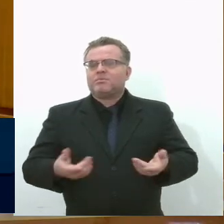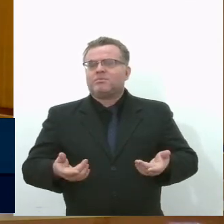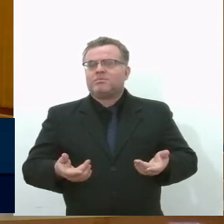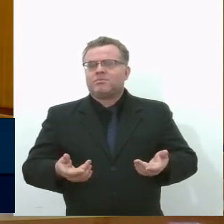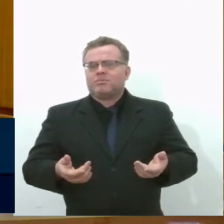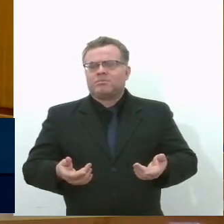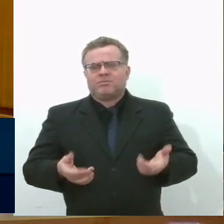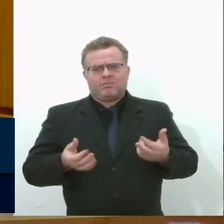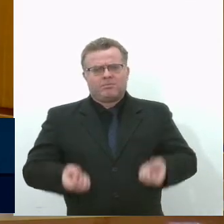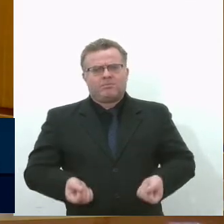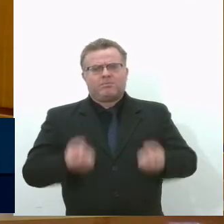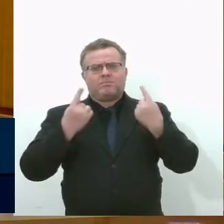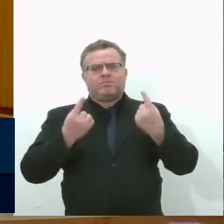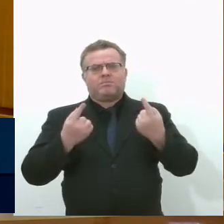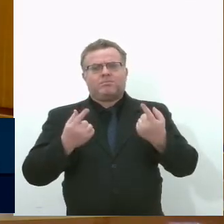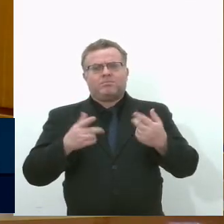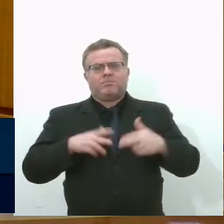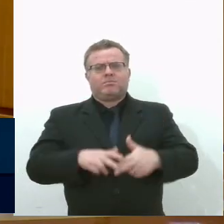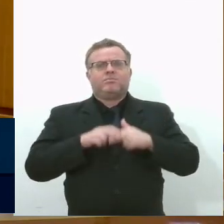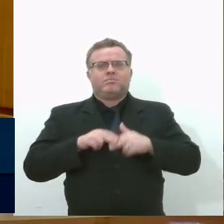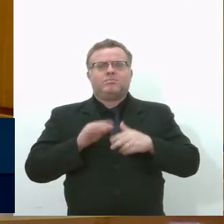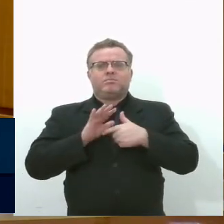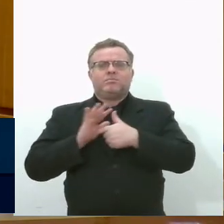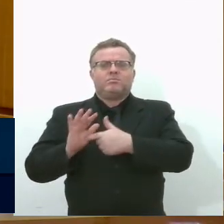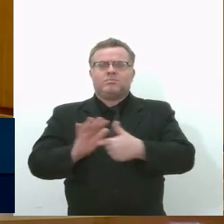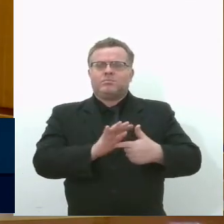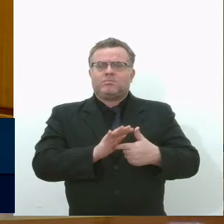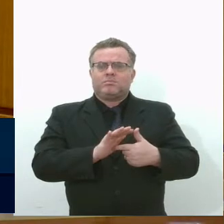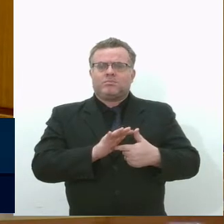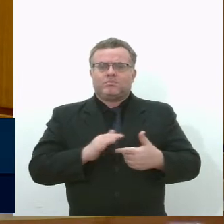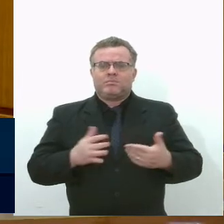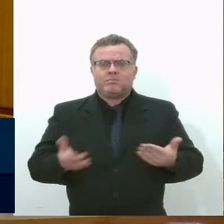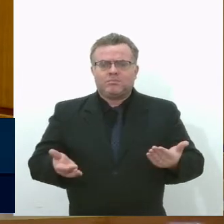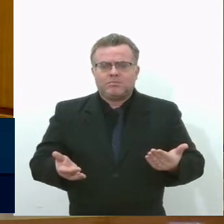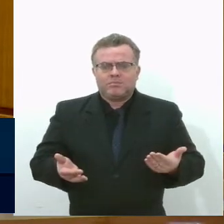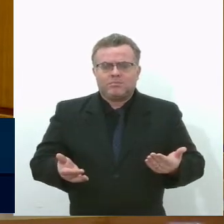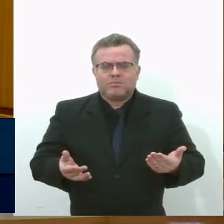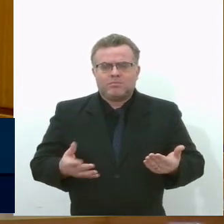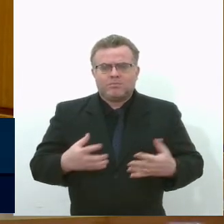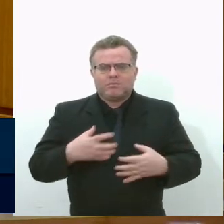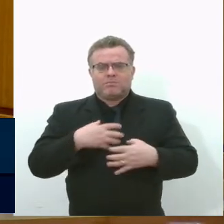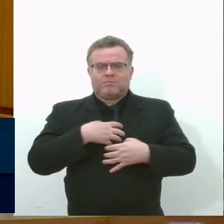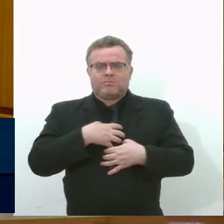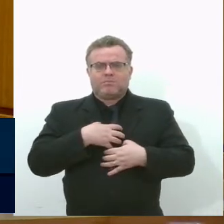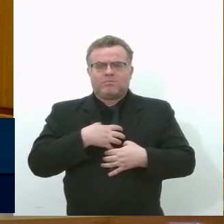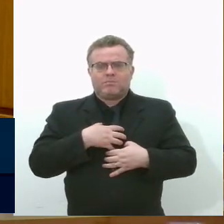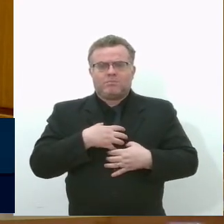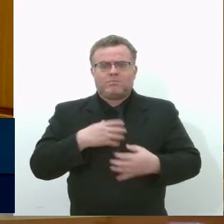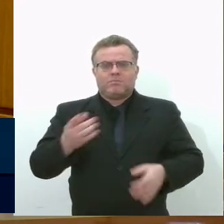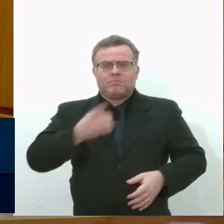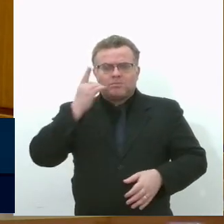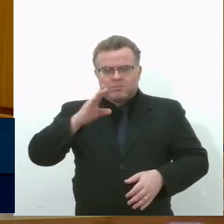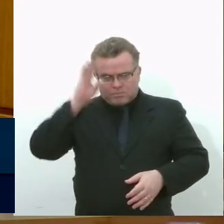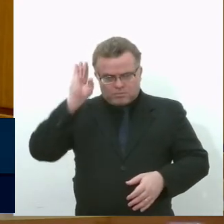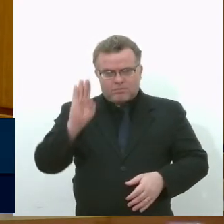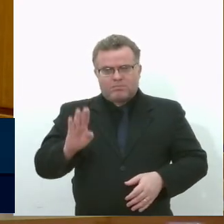eu quero externar aqui nesta casa, e também me causou, deputado Irã, me causou